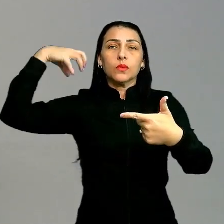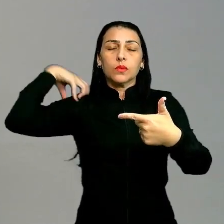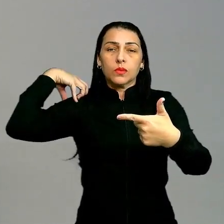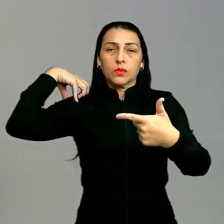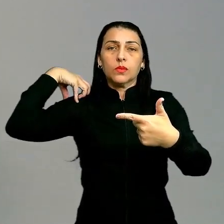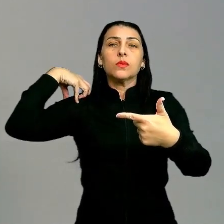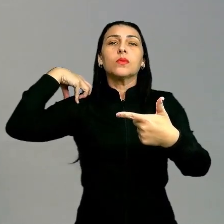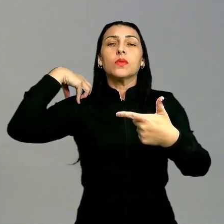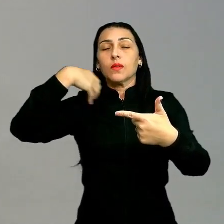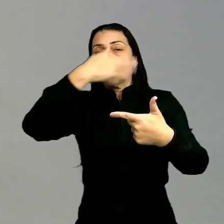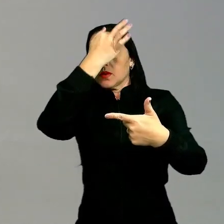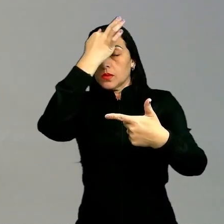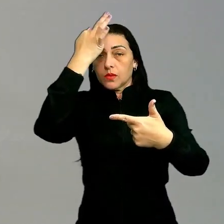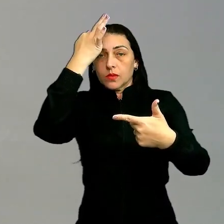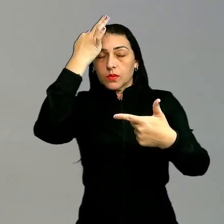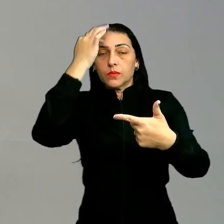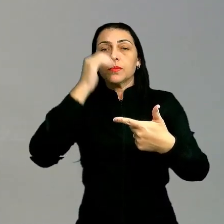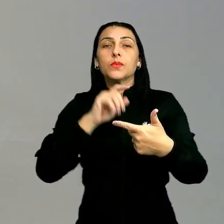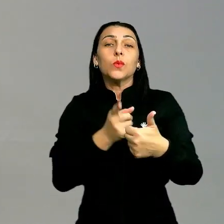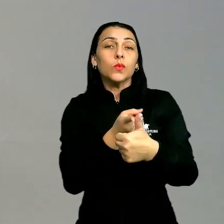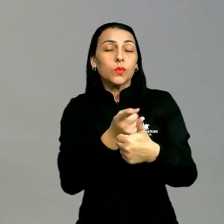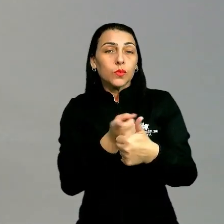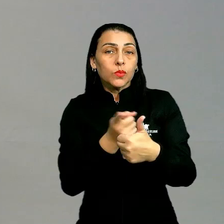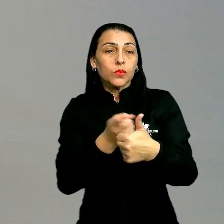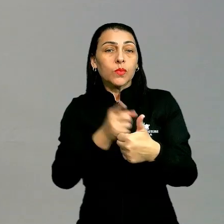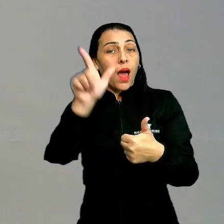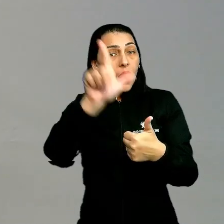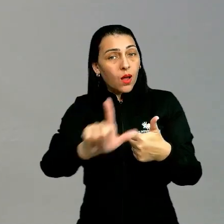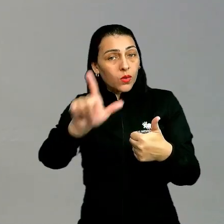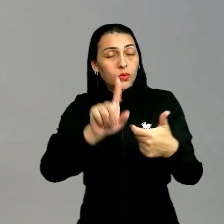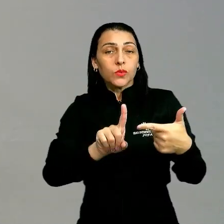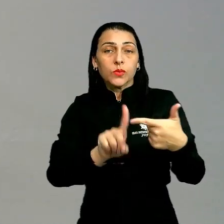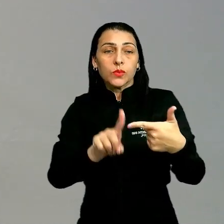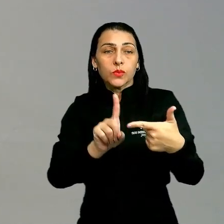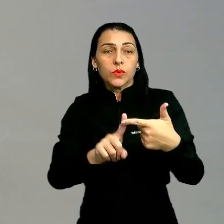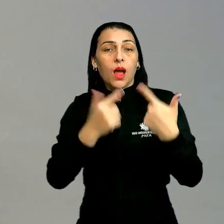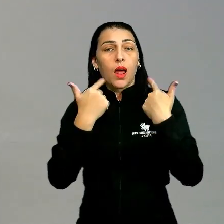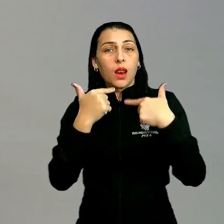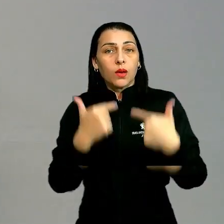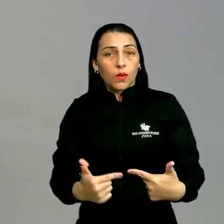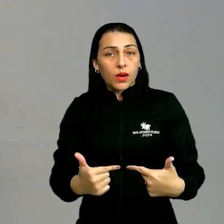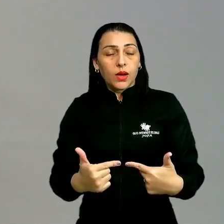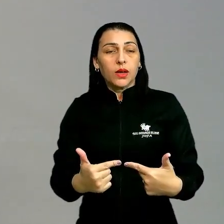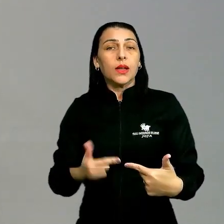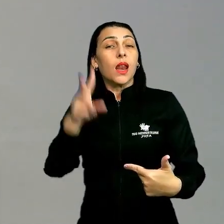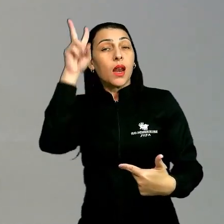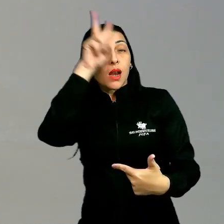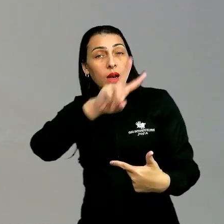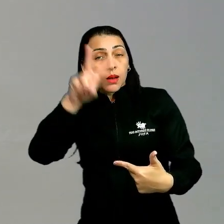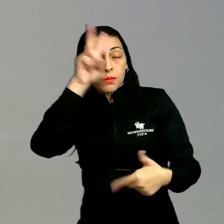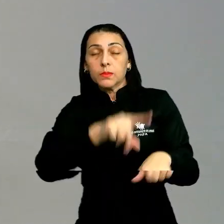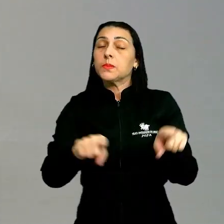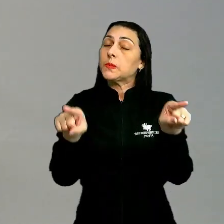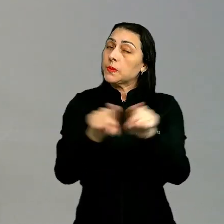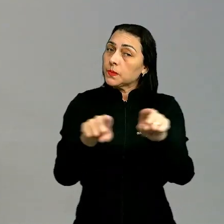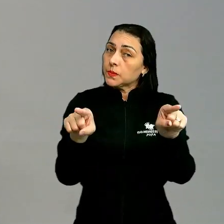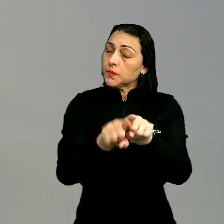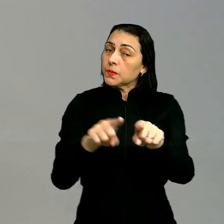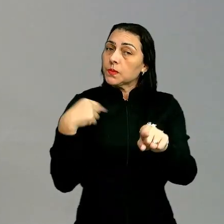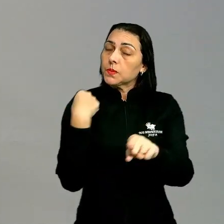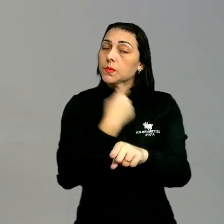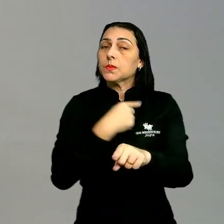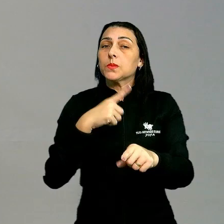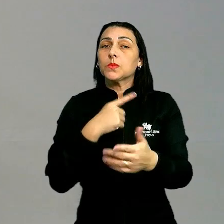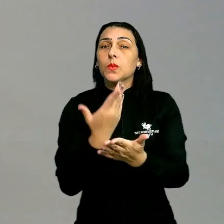dois aspectos da filosofia aristotélica. Um, a lógica, e o outro, a linguagem. Vale lembrar aqui também que nós vamos ter